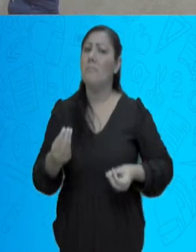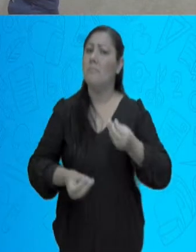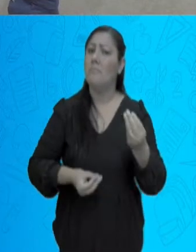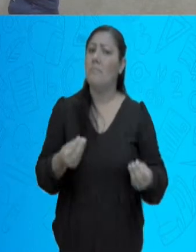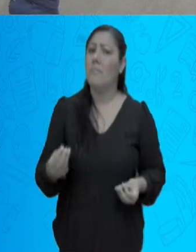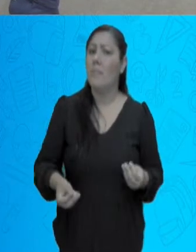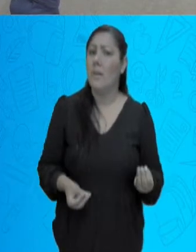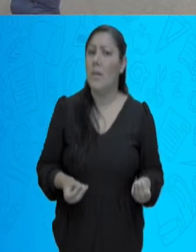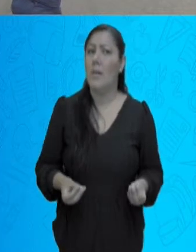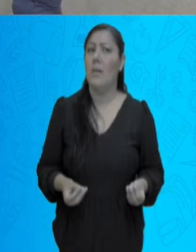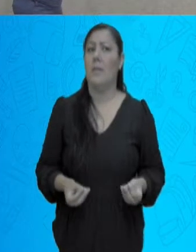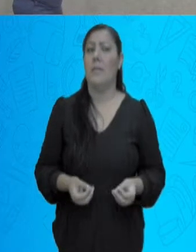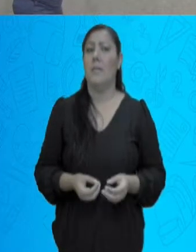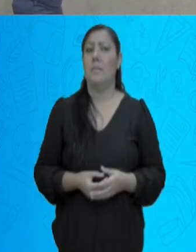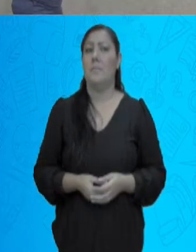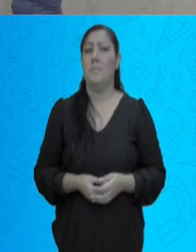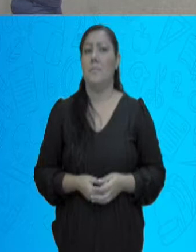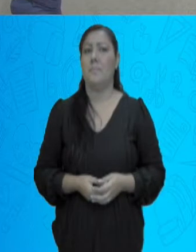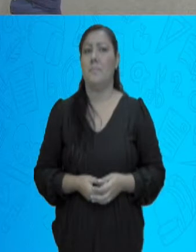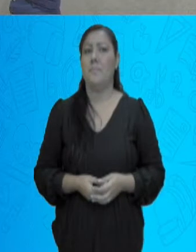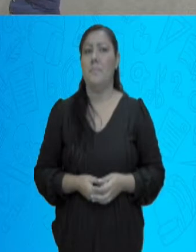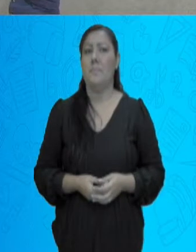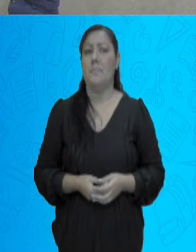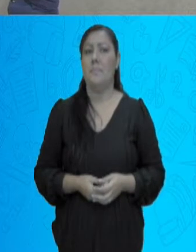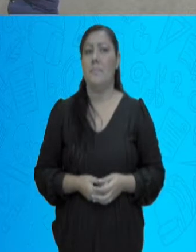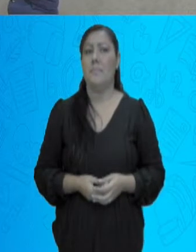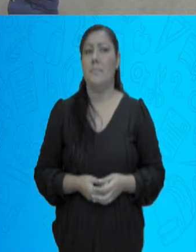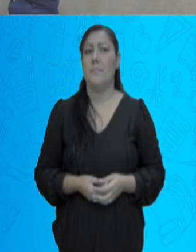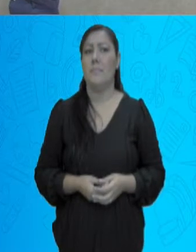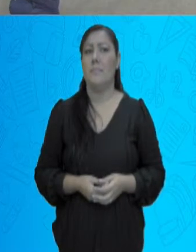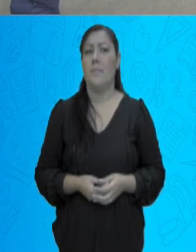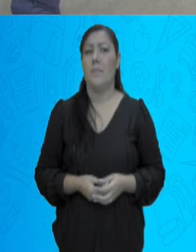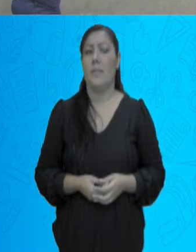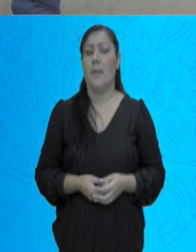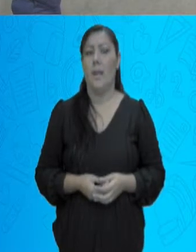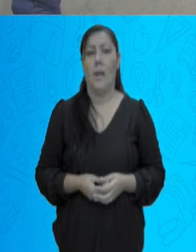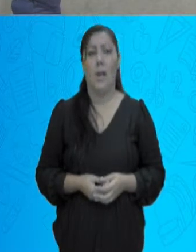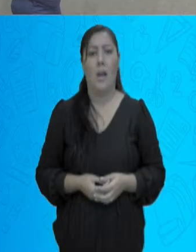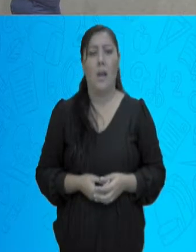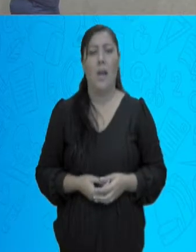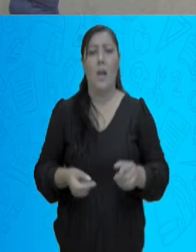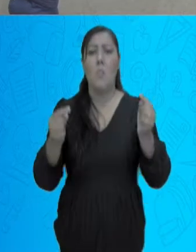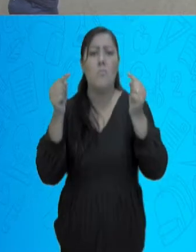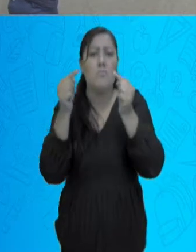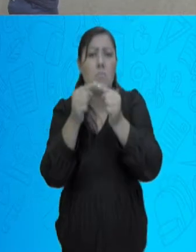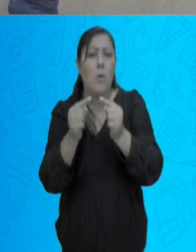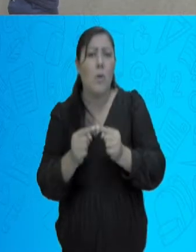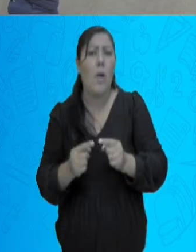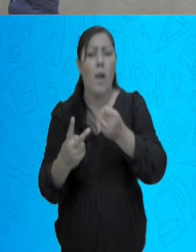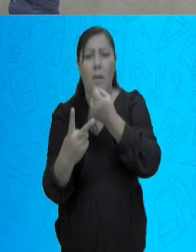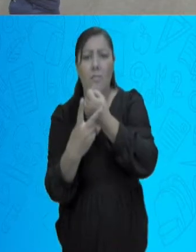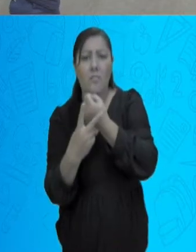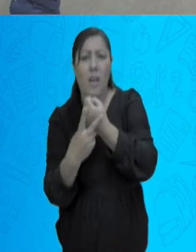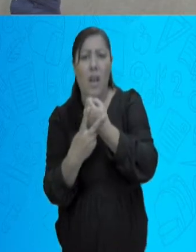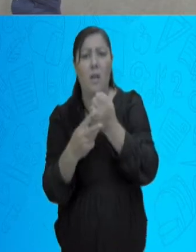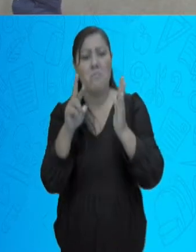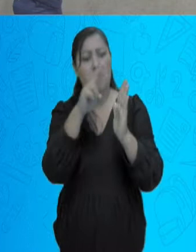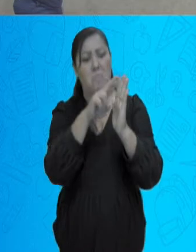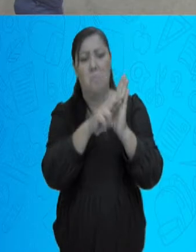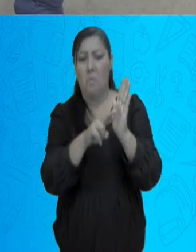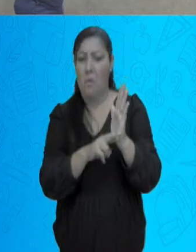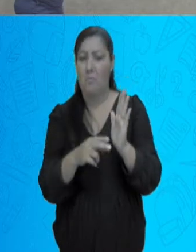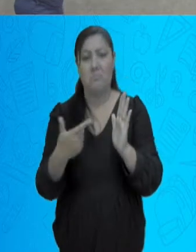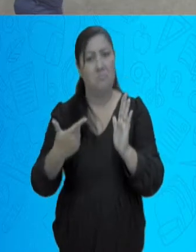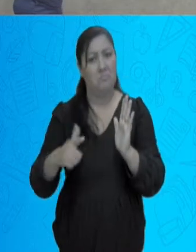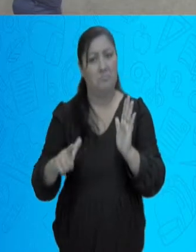a conjugação dos verbos irregulares? Não existe regra para a conjugação desses verbos. Em alguns